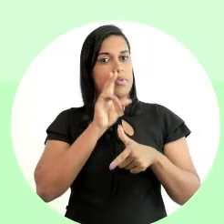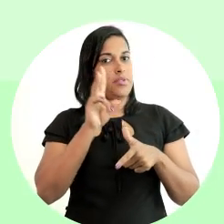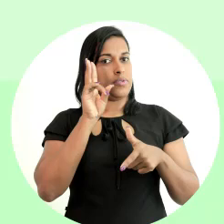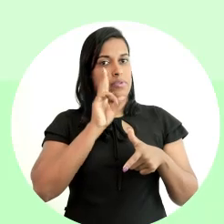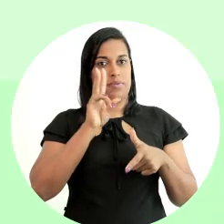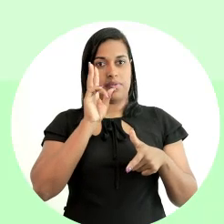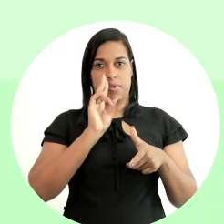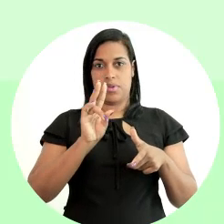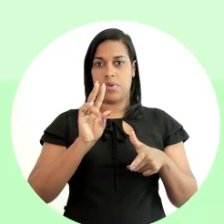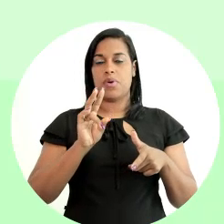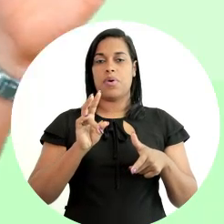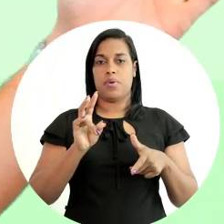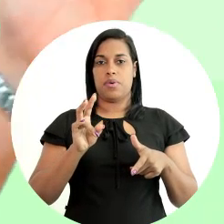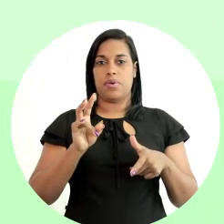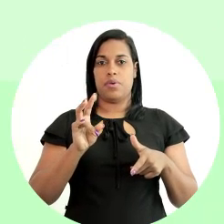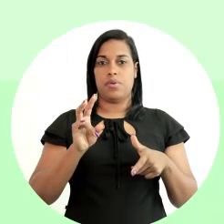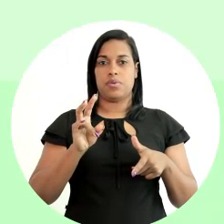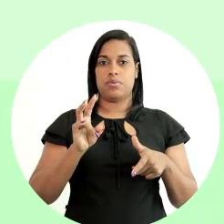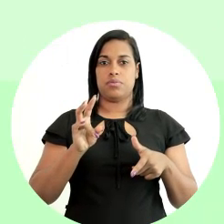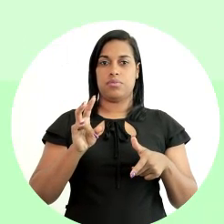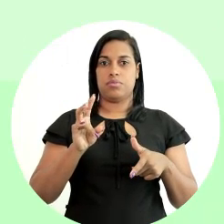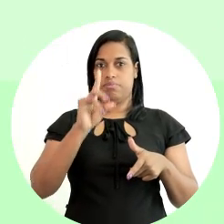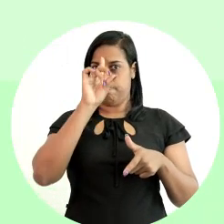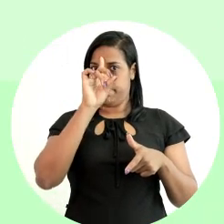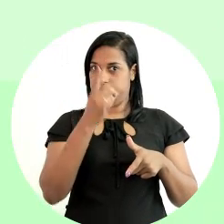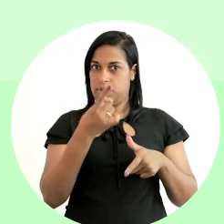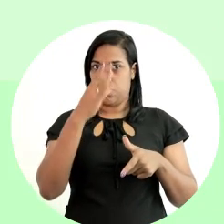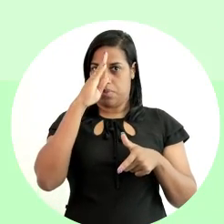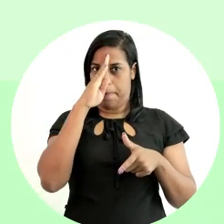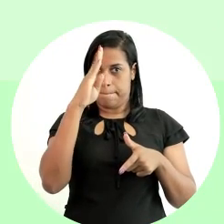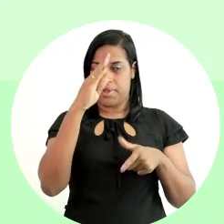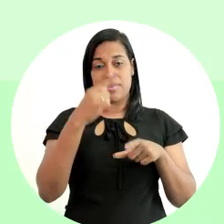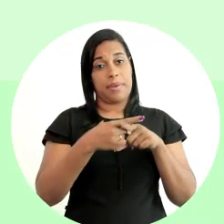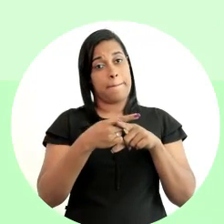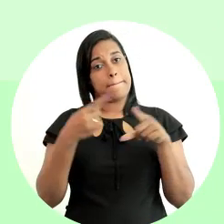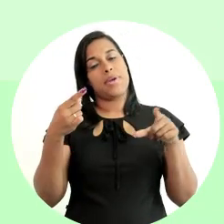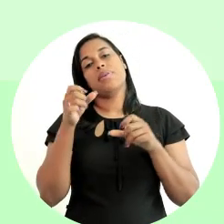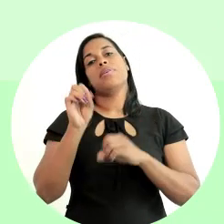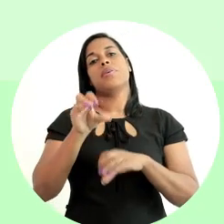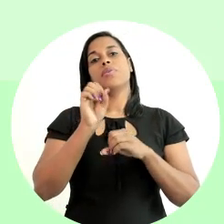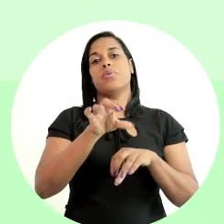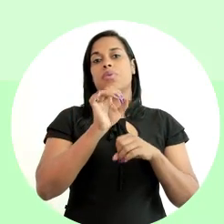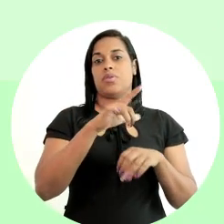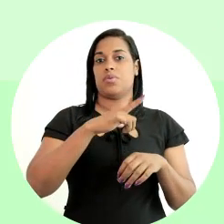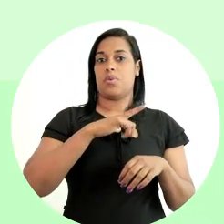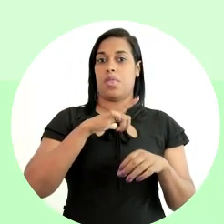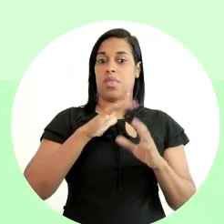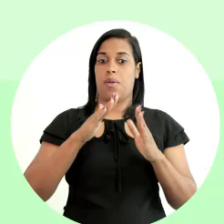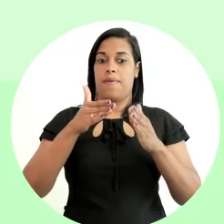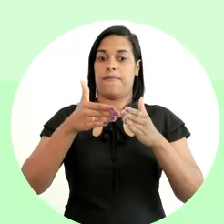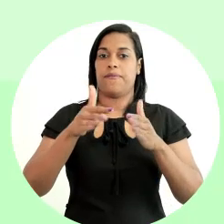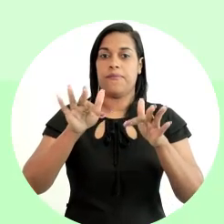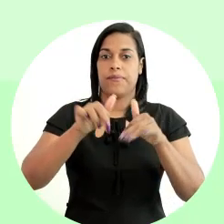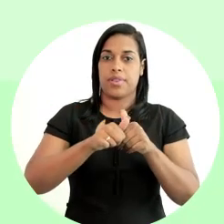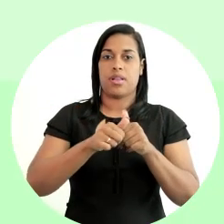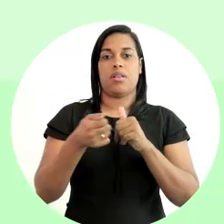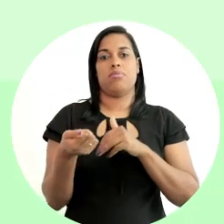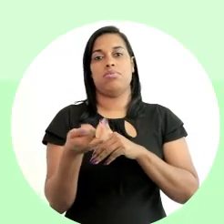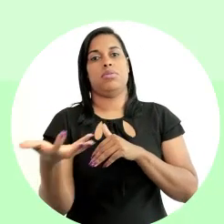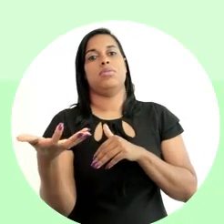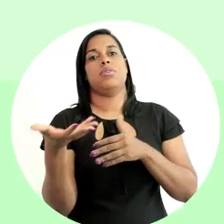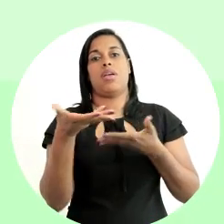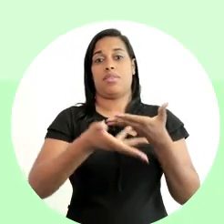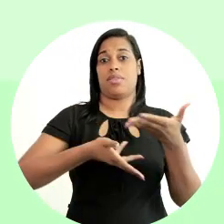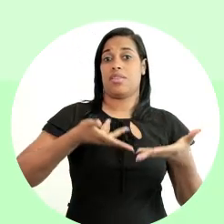gente viu no período da ditadura militar, onde a educação tinha um fim para a